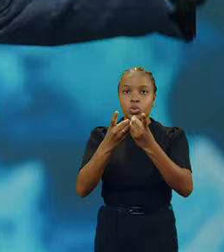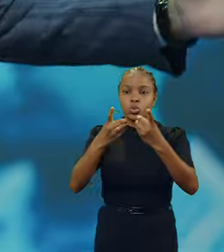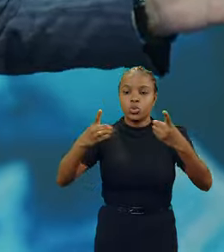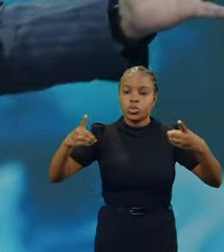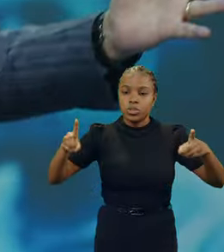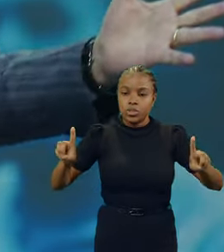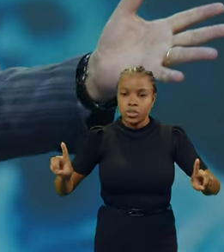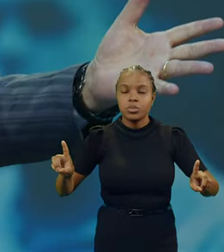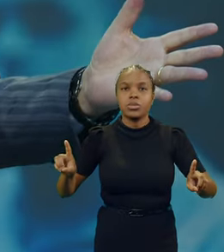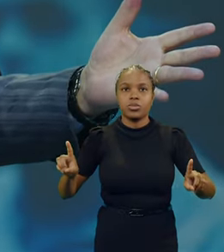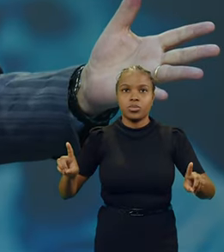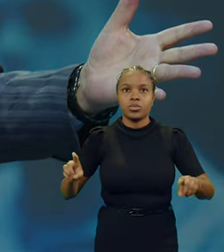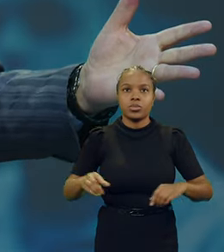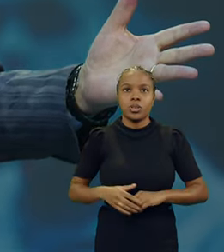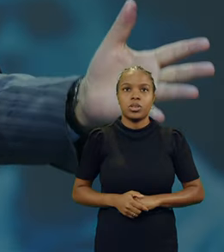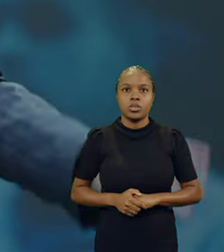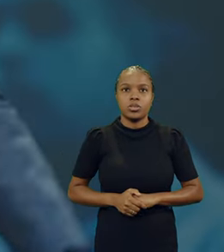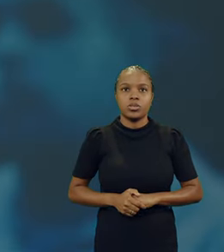sido vendido.